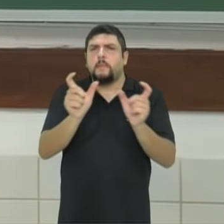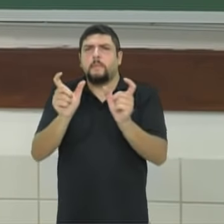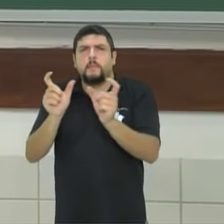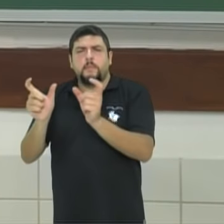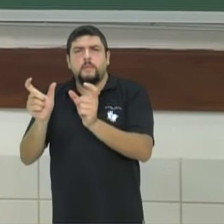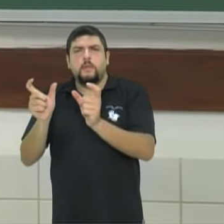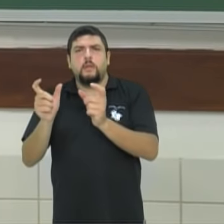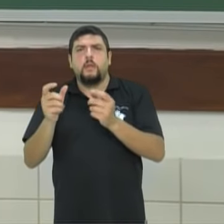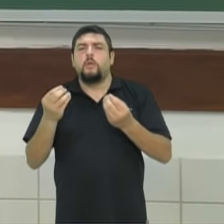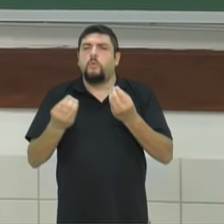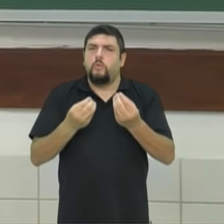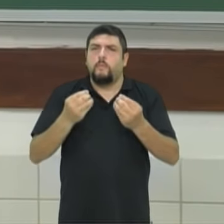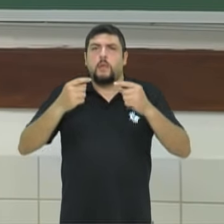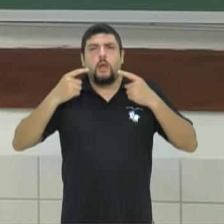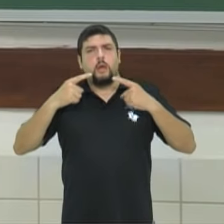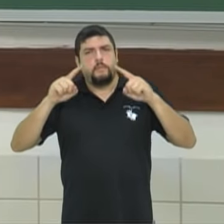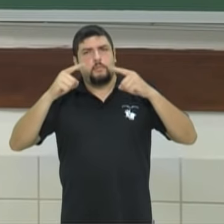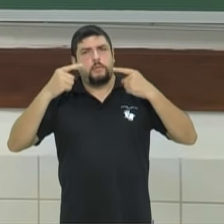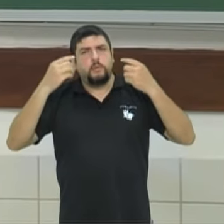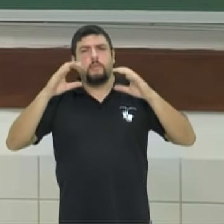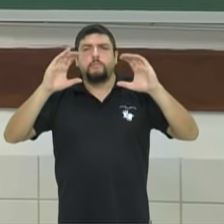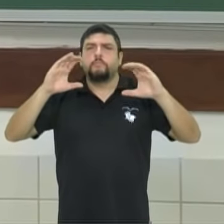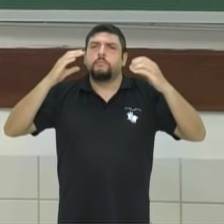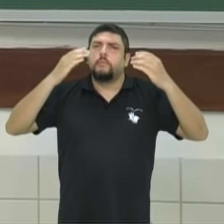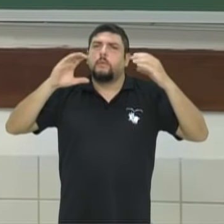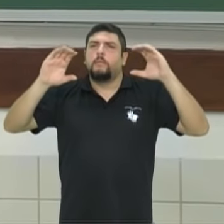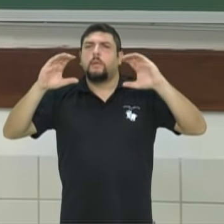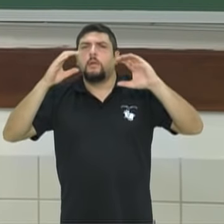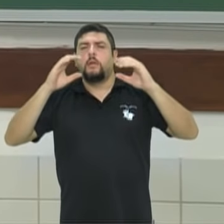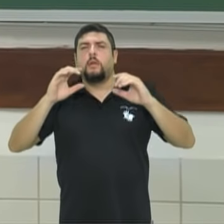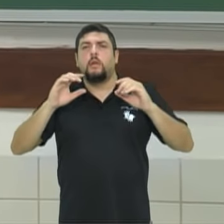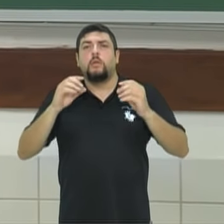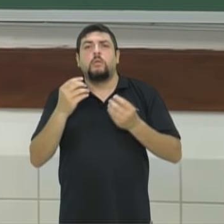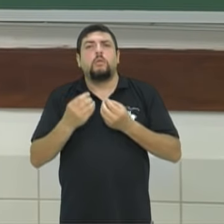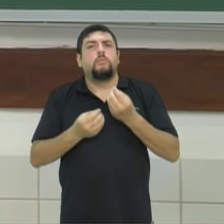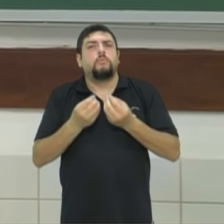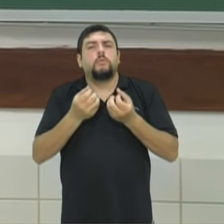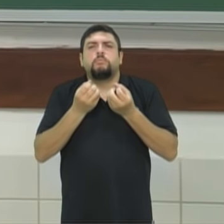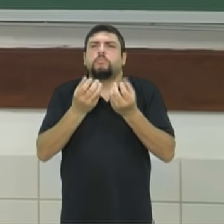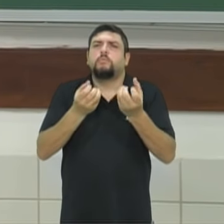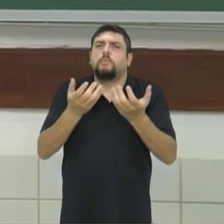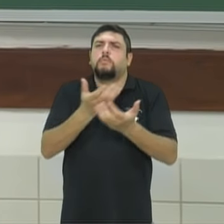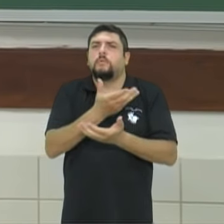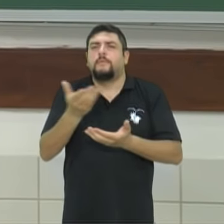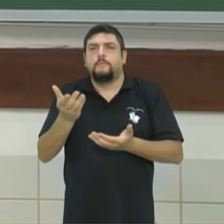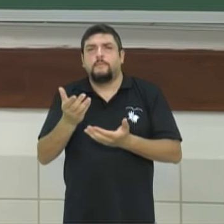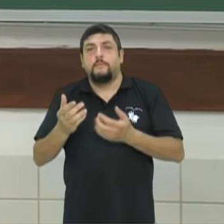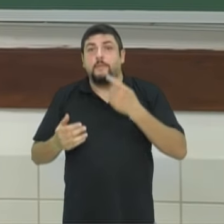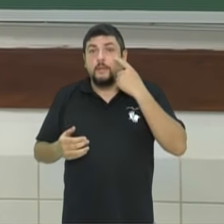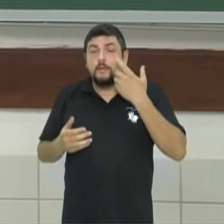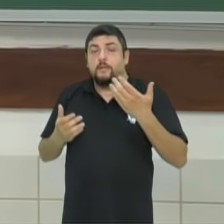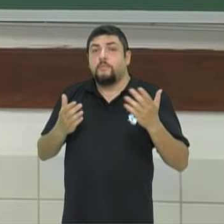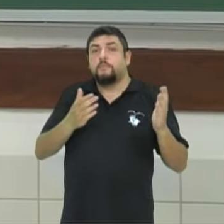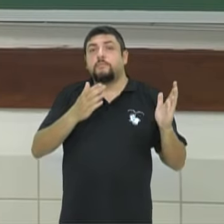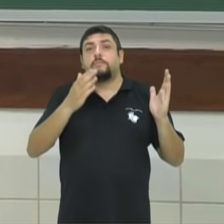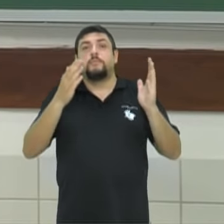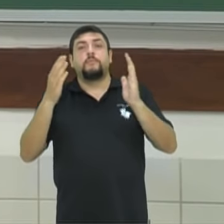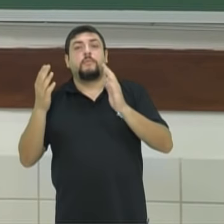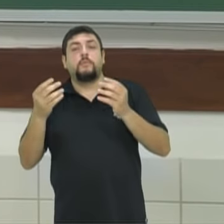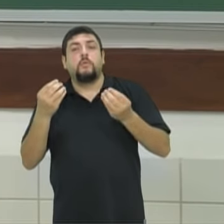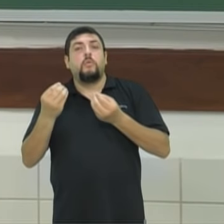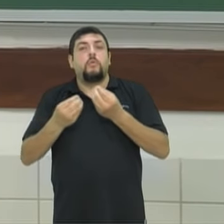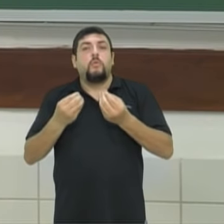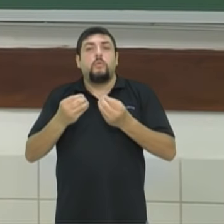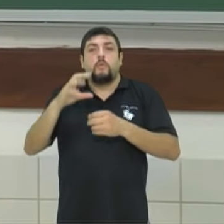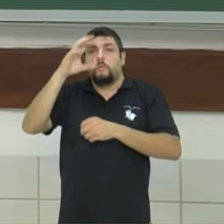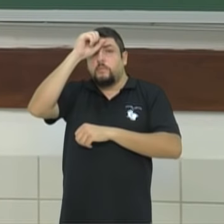né? Vai ser um musical cantado, né? Que mensagem esses personagens estão veiculando? Que ideia eles pretendem disseminar com relação à nossa